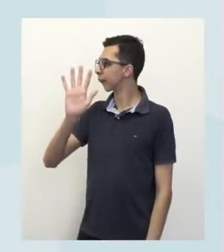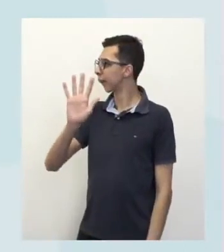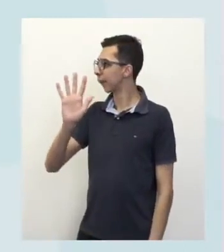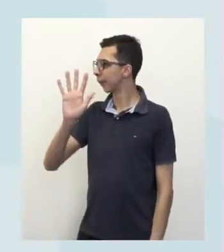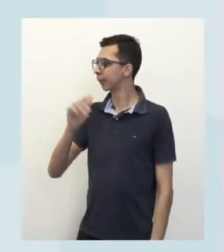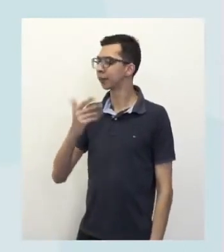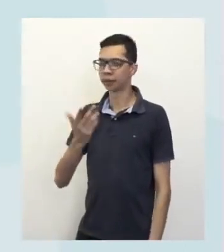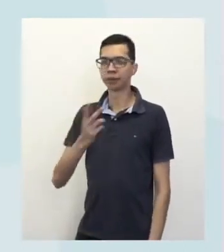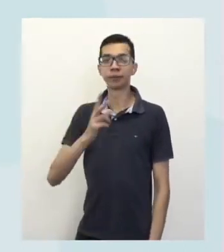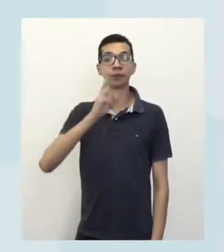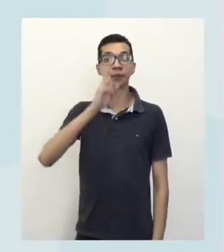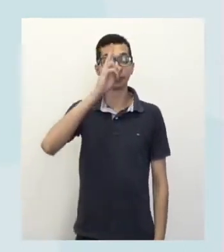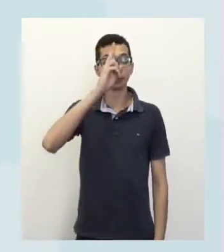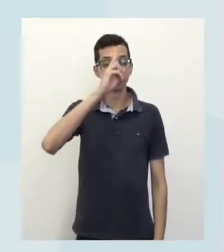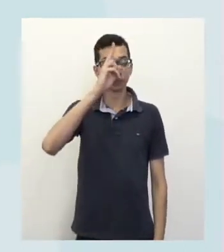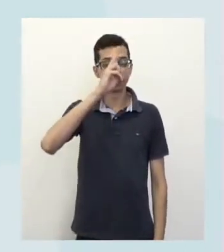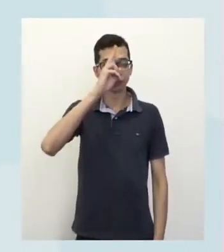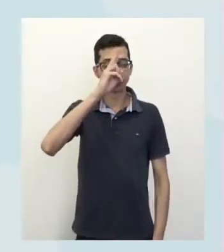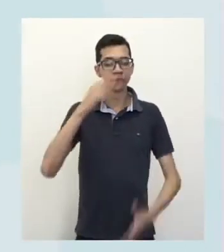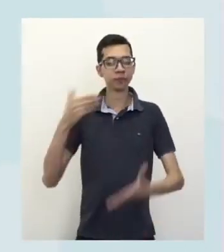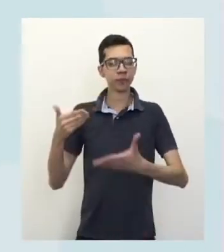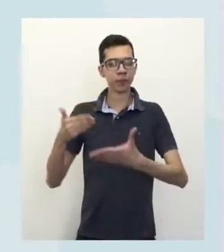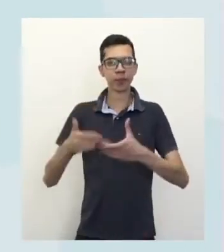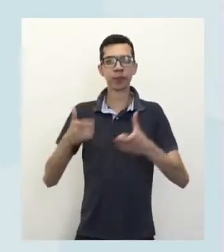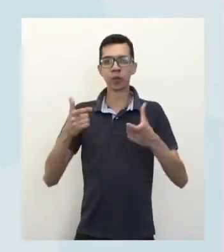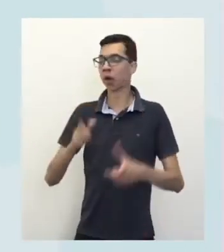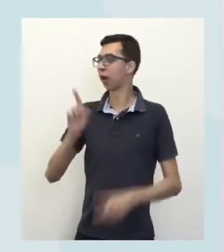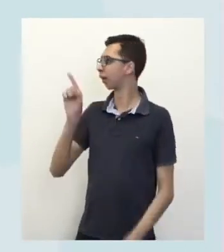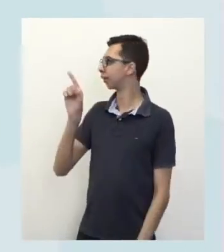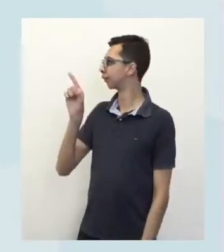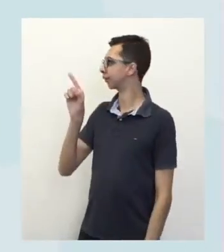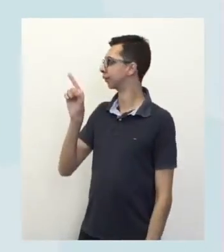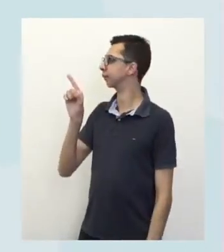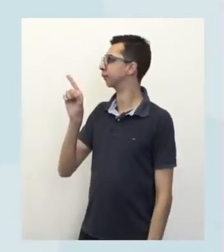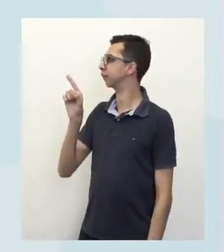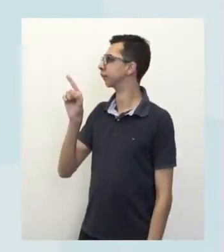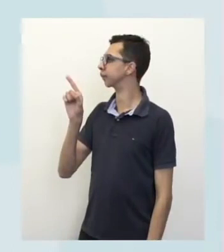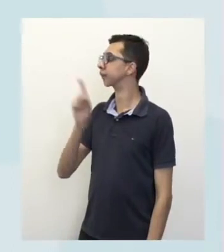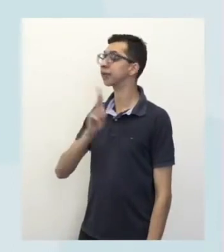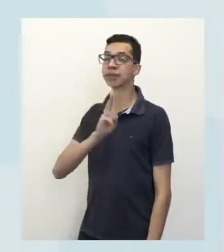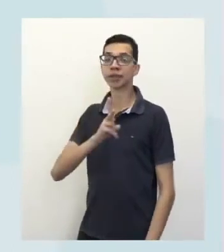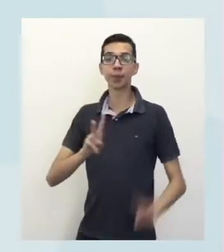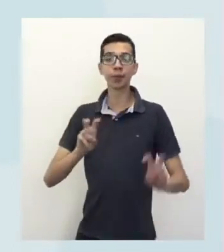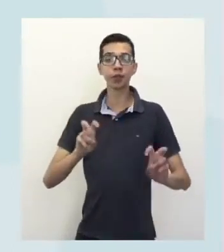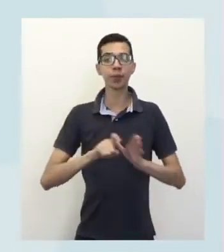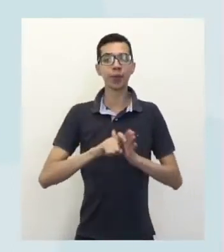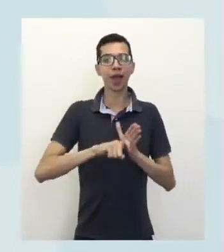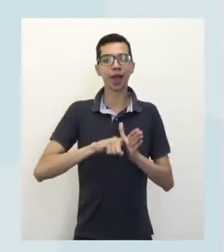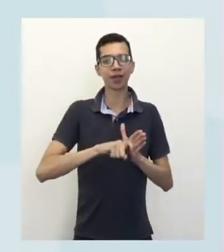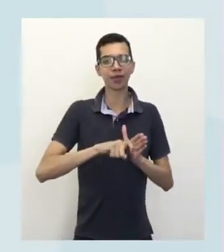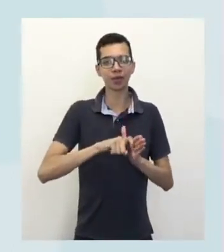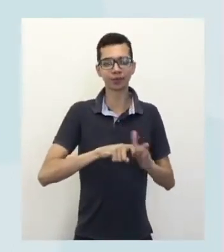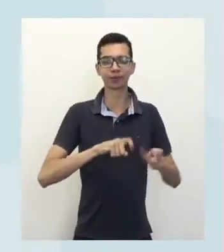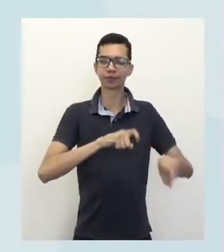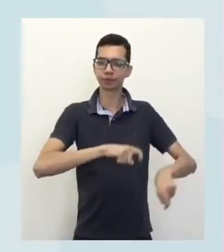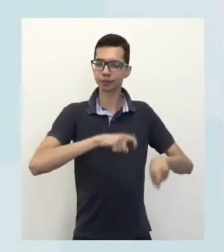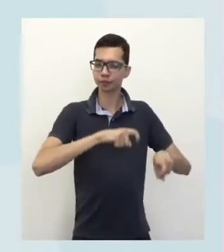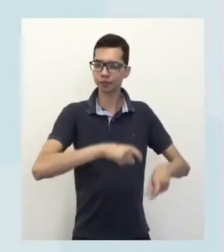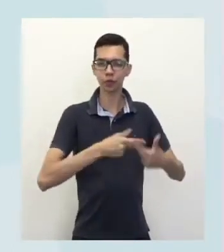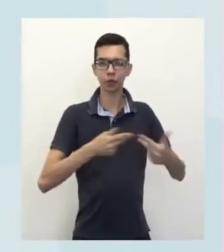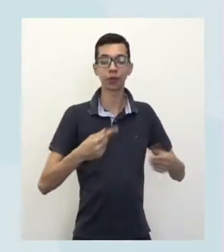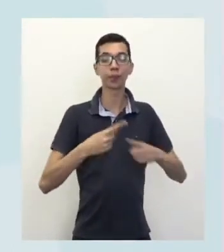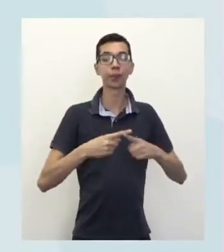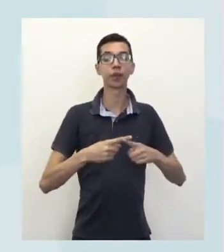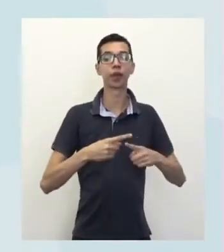e hoje, a região centro-oeste está sempre muito ligada à questão da agropecuária, que é a criação de gado, a produção